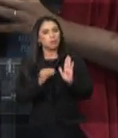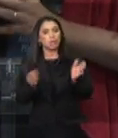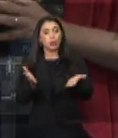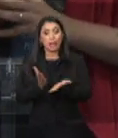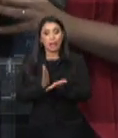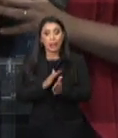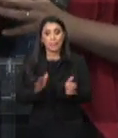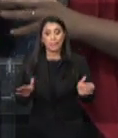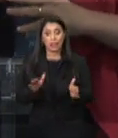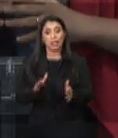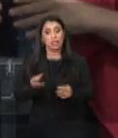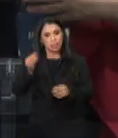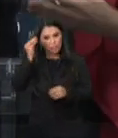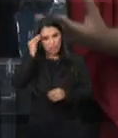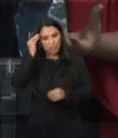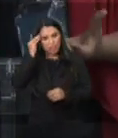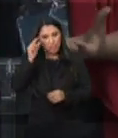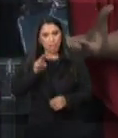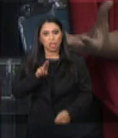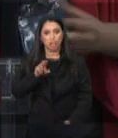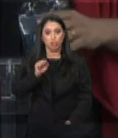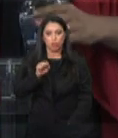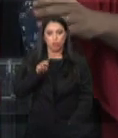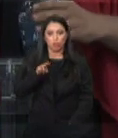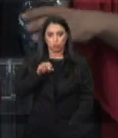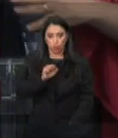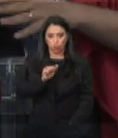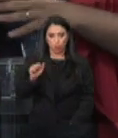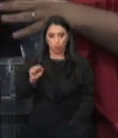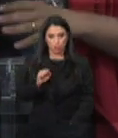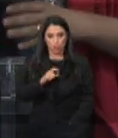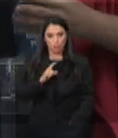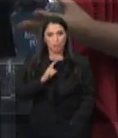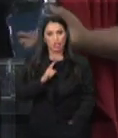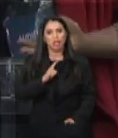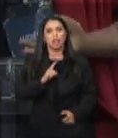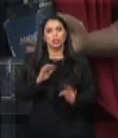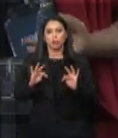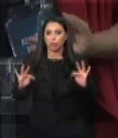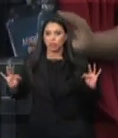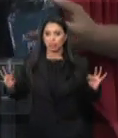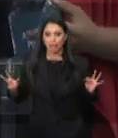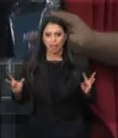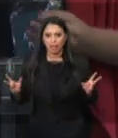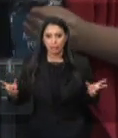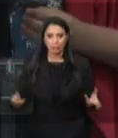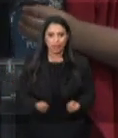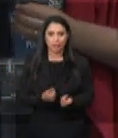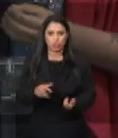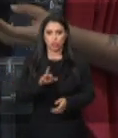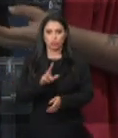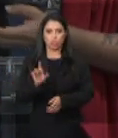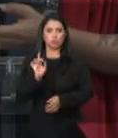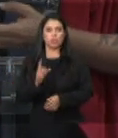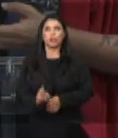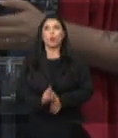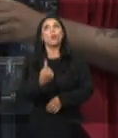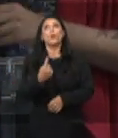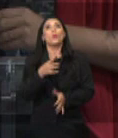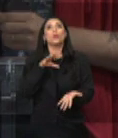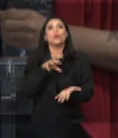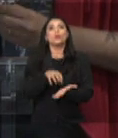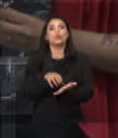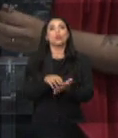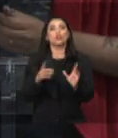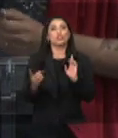rua precisa ser atendida pelos suas na sua totalidade e por todas as políticas públicas na sua totalidade não basta ter um único núcleo